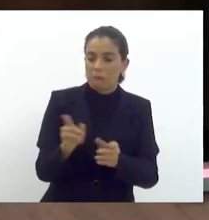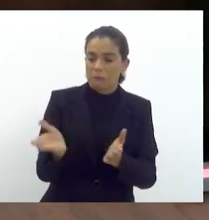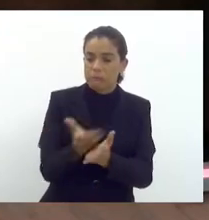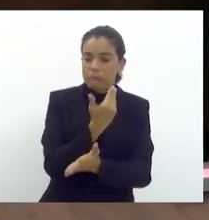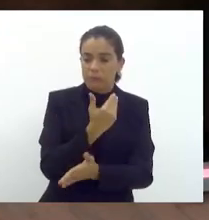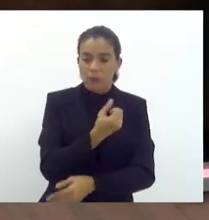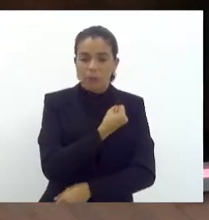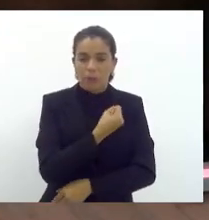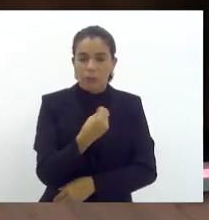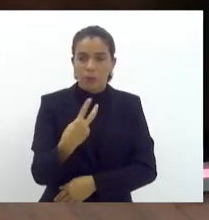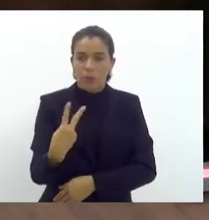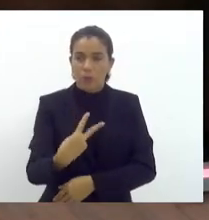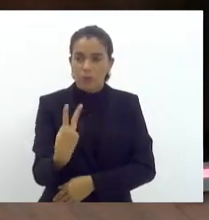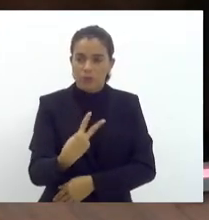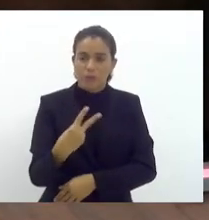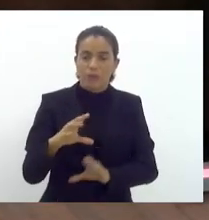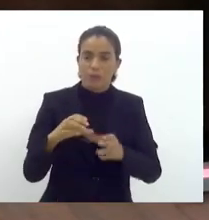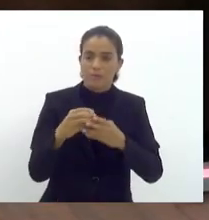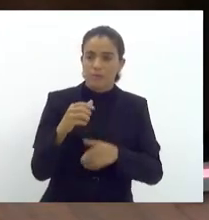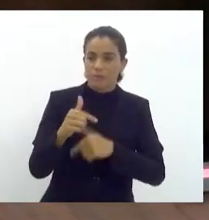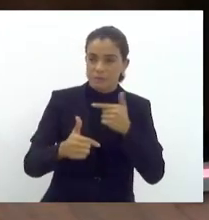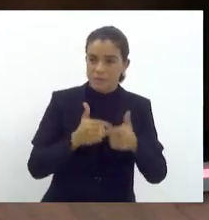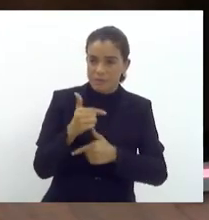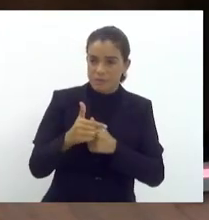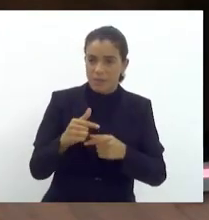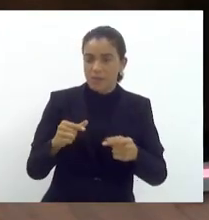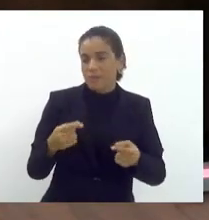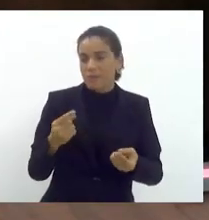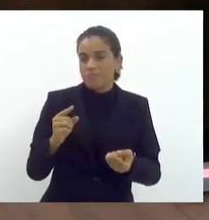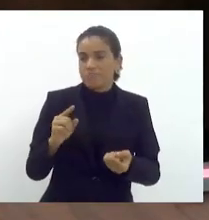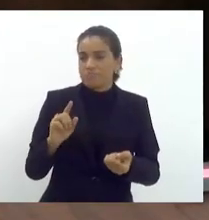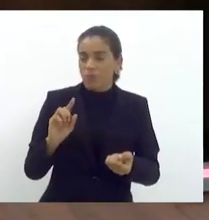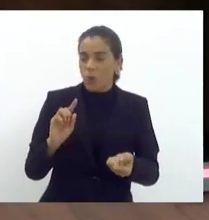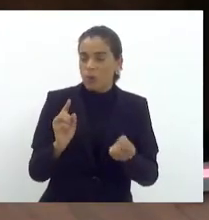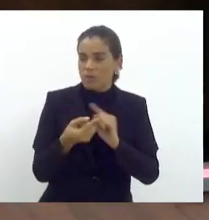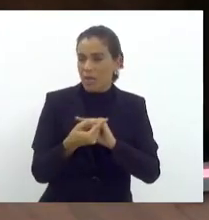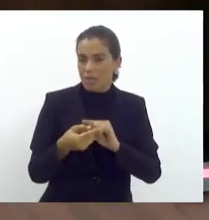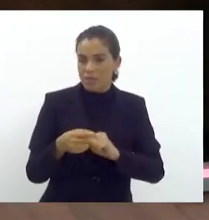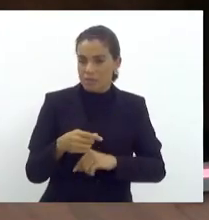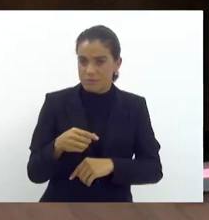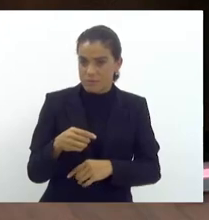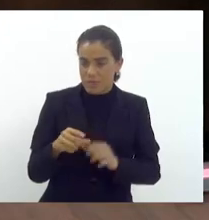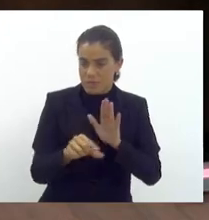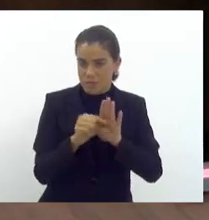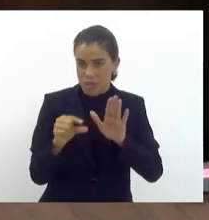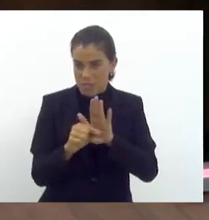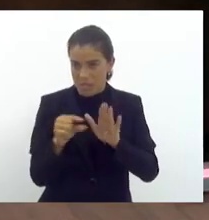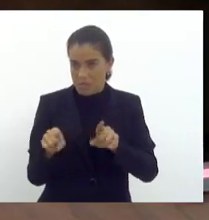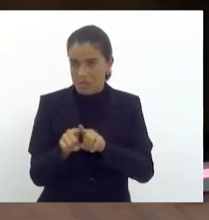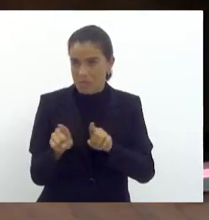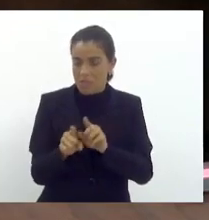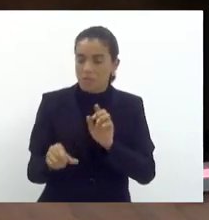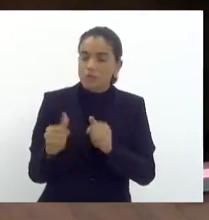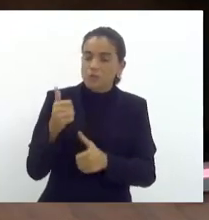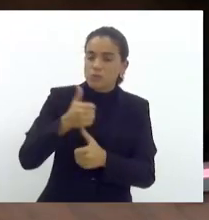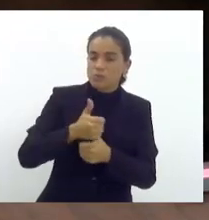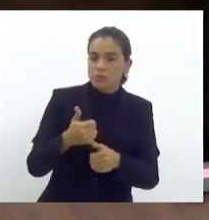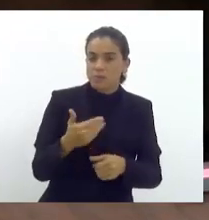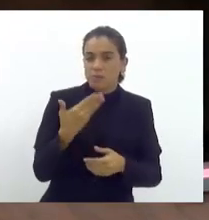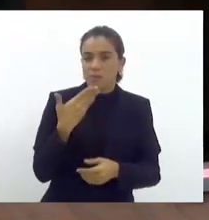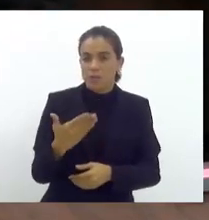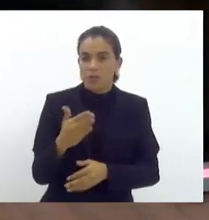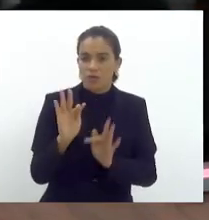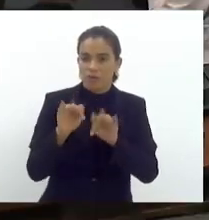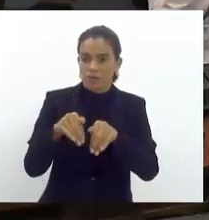da emenda 2 da comissão de trabalho contrário às demais emendas concluindo por substitutivo pedindo forma final